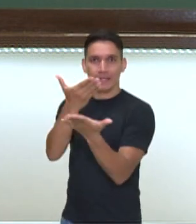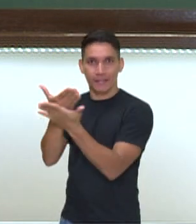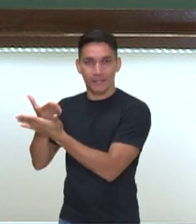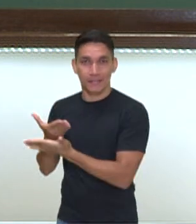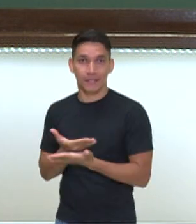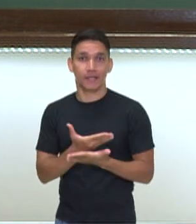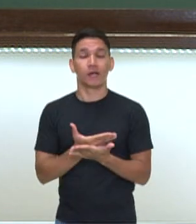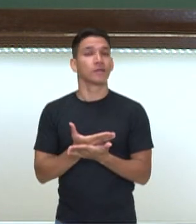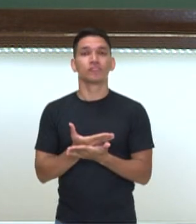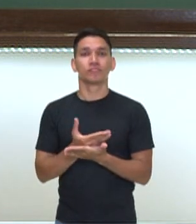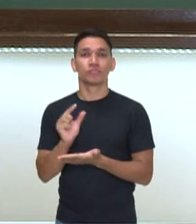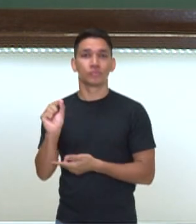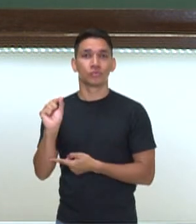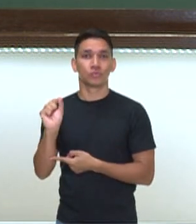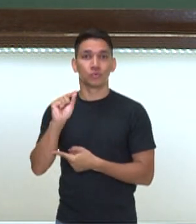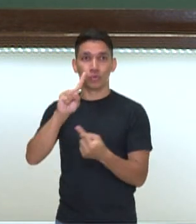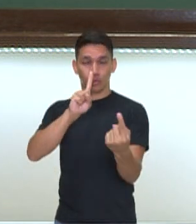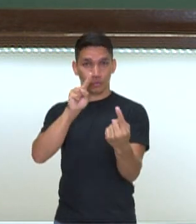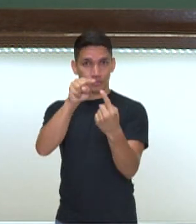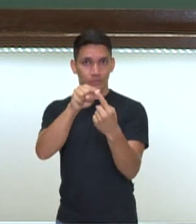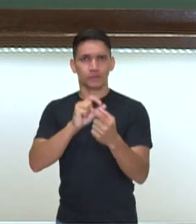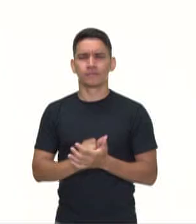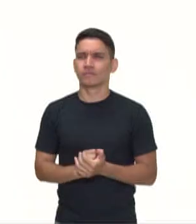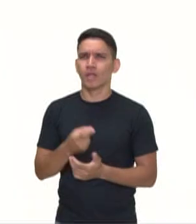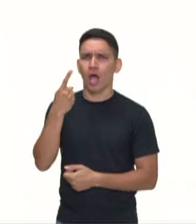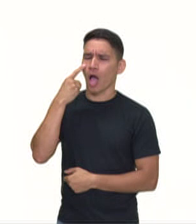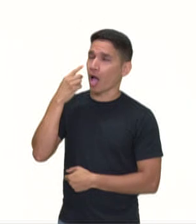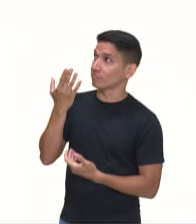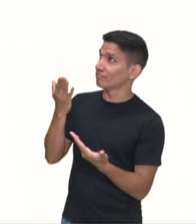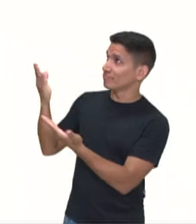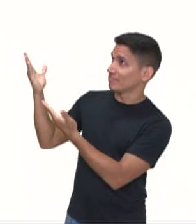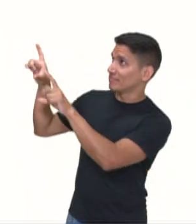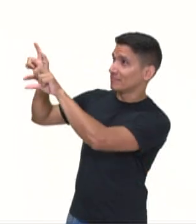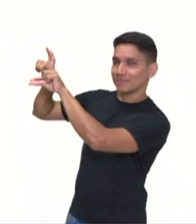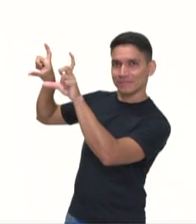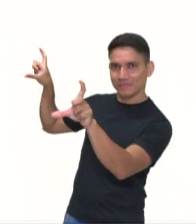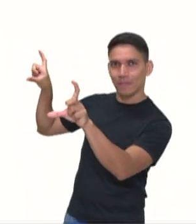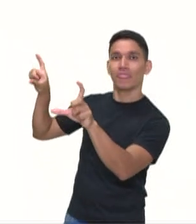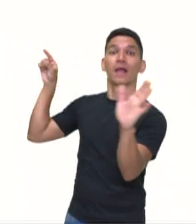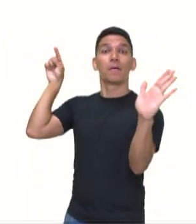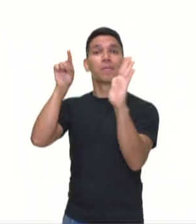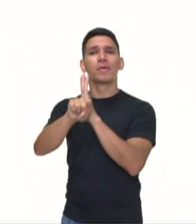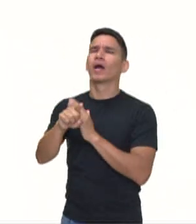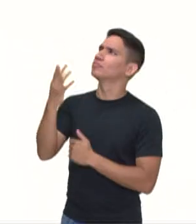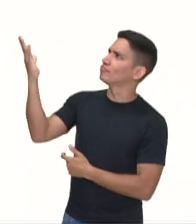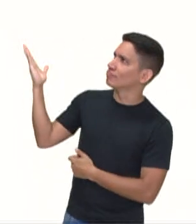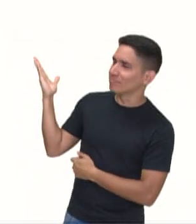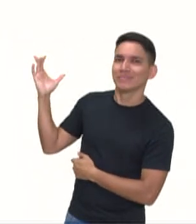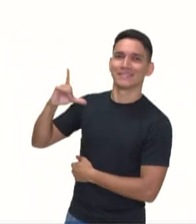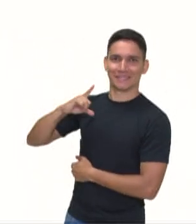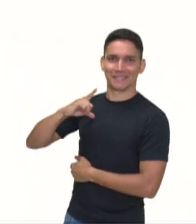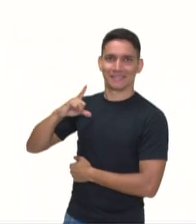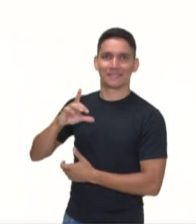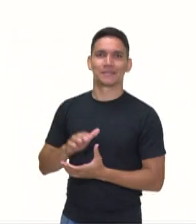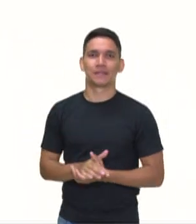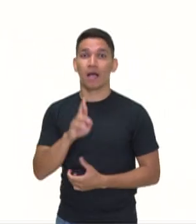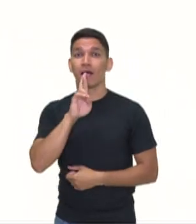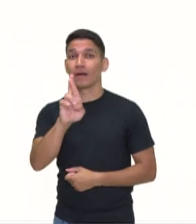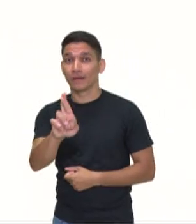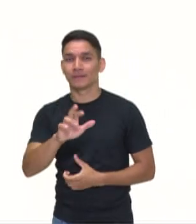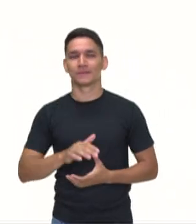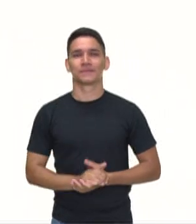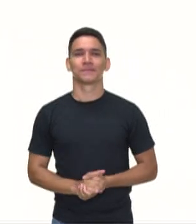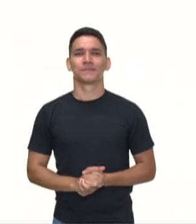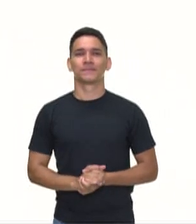com um objetivo. Look at the cartoon and answer the questions. Observem o quadrinho e responda a